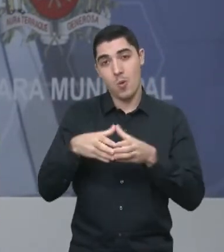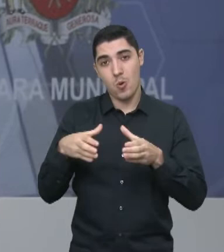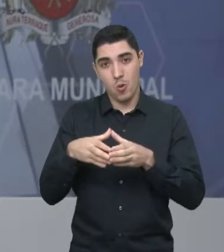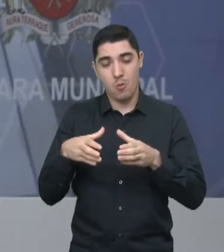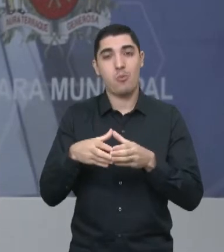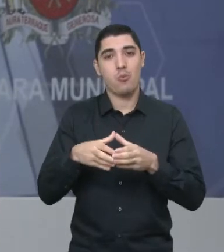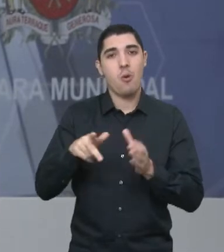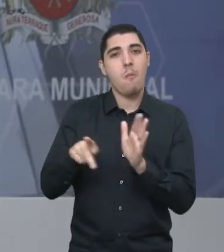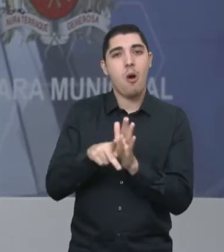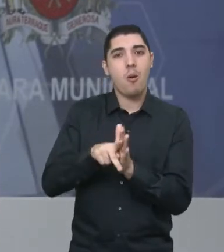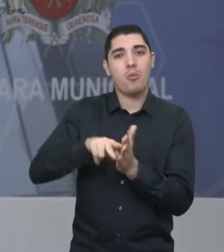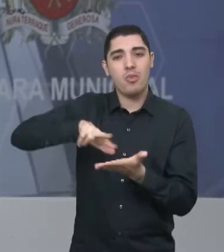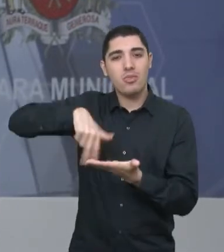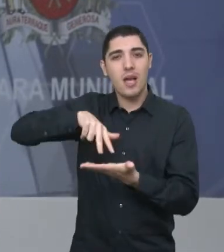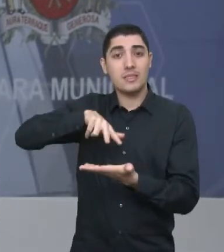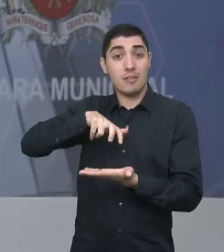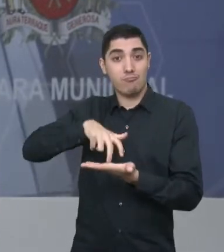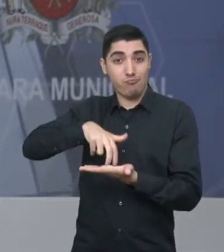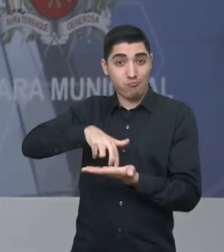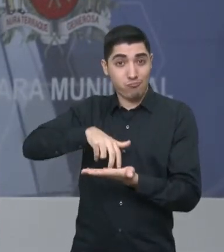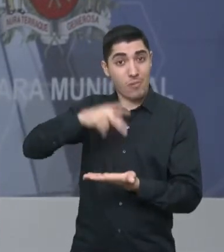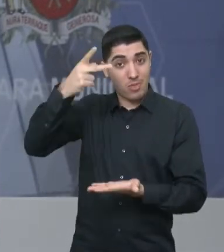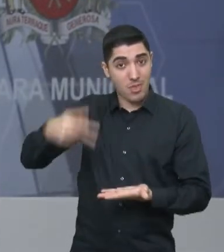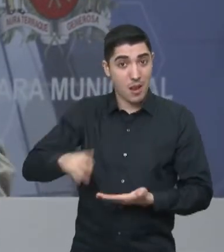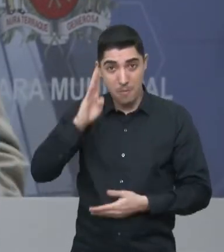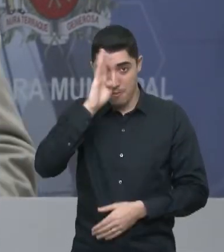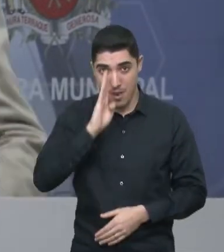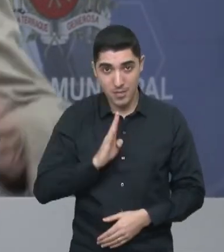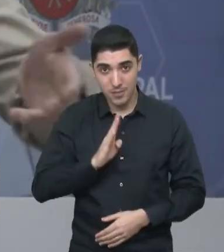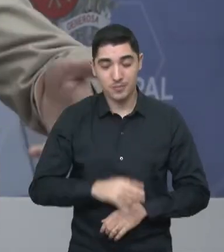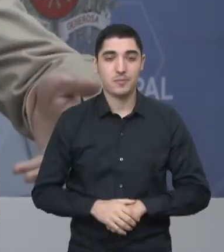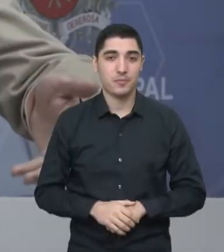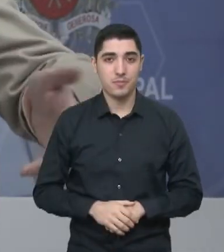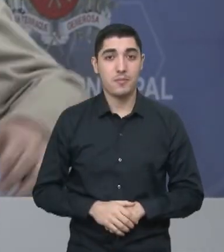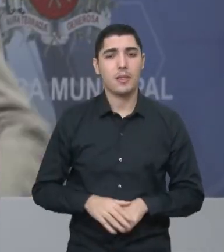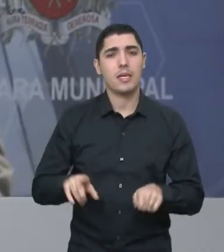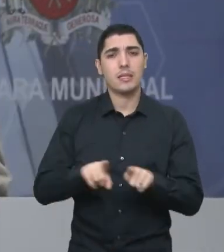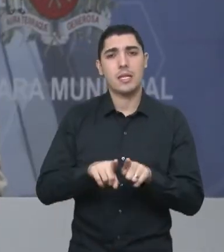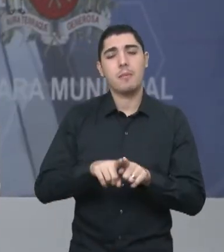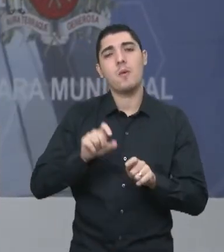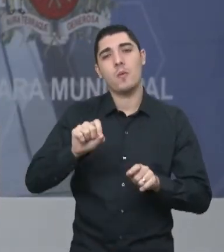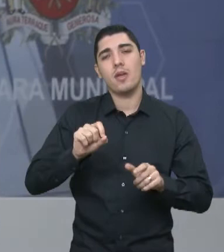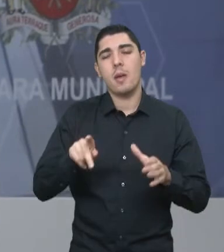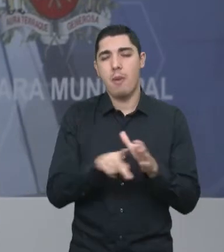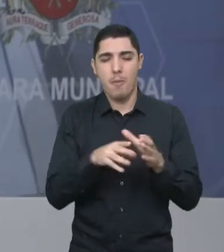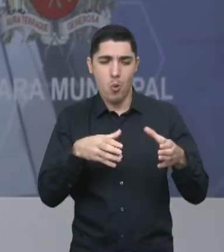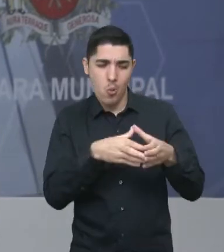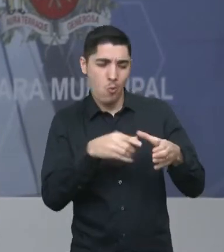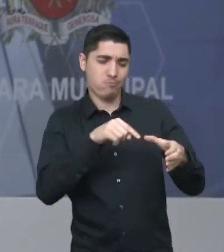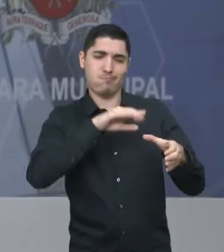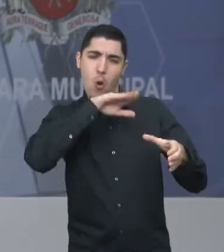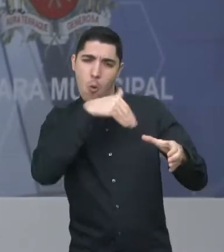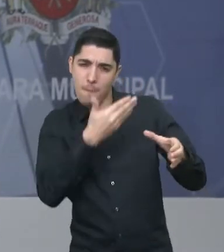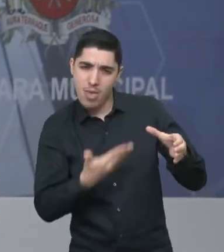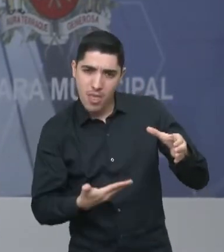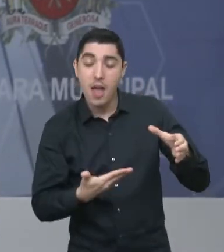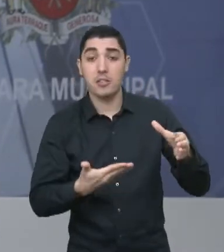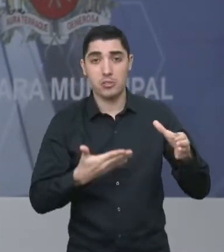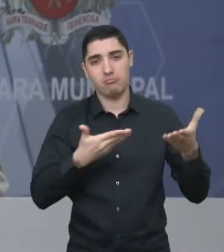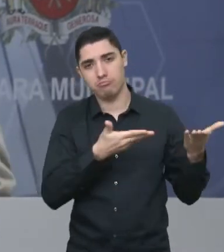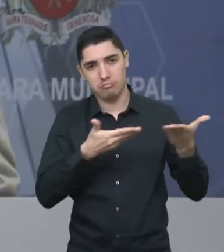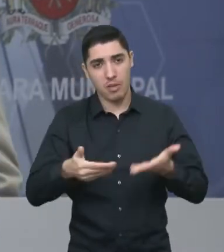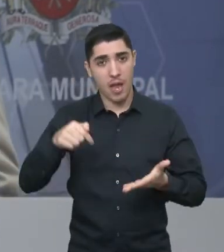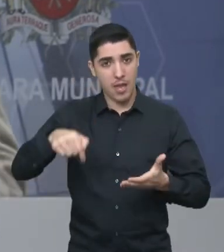de sapateado da terceira idade do Brasil. E a homenagem, né? Eu falei aqui na tribuna e trouxe eles aqui para a Câmara